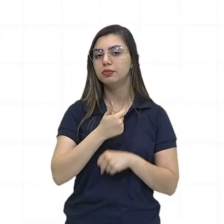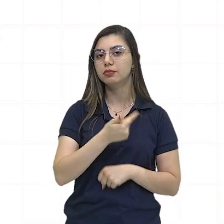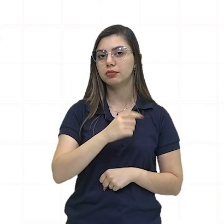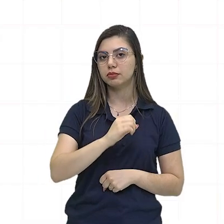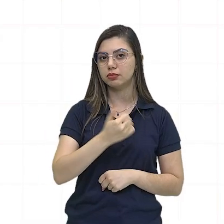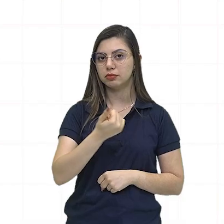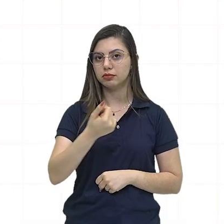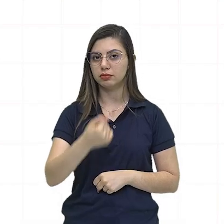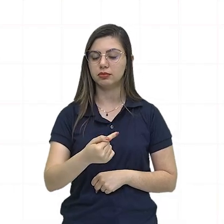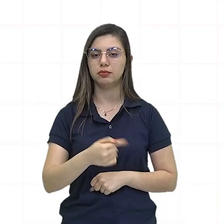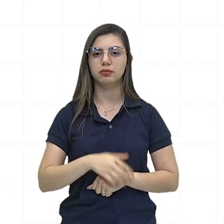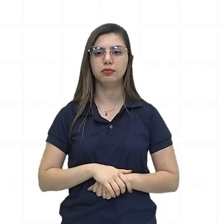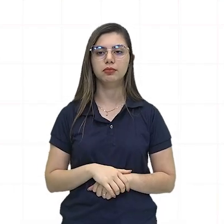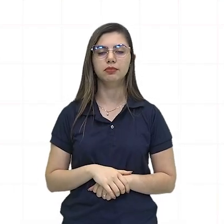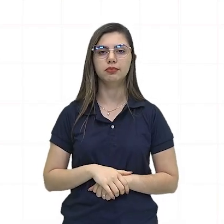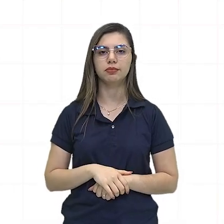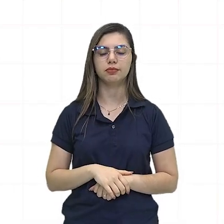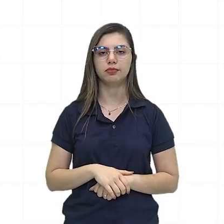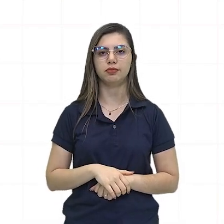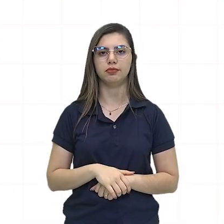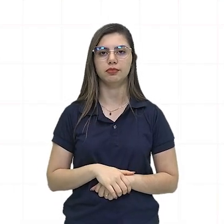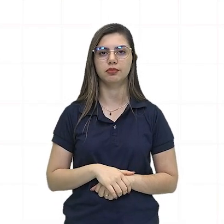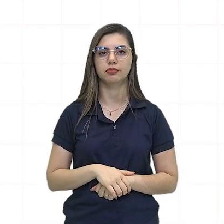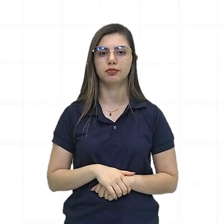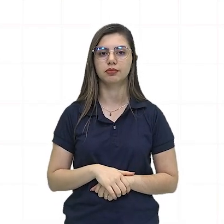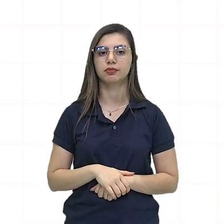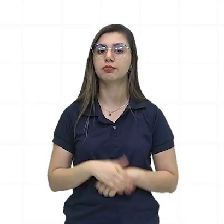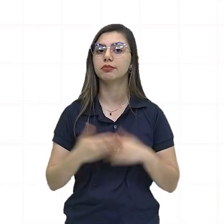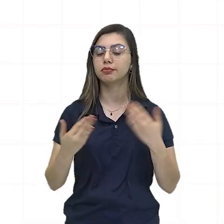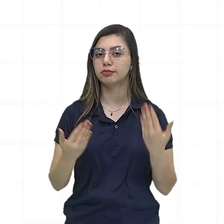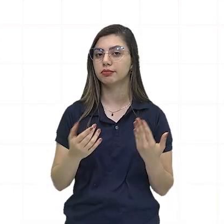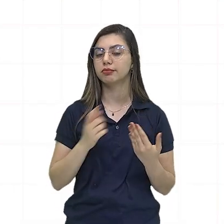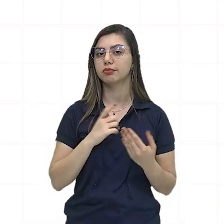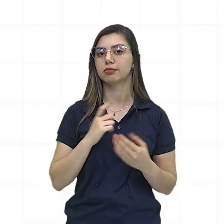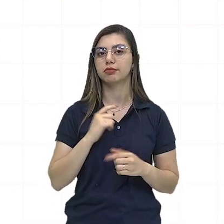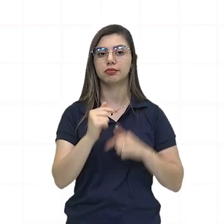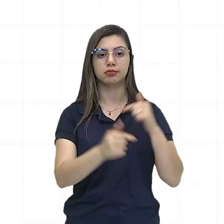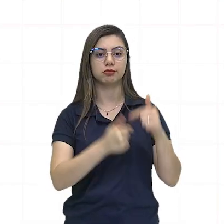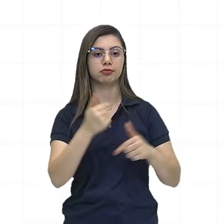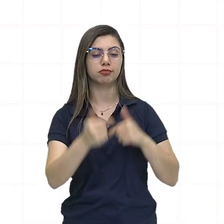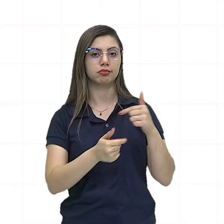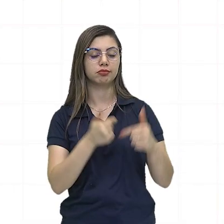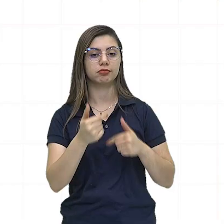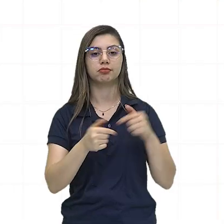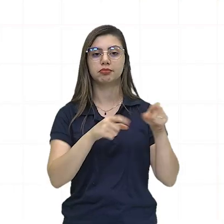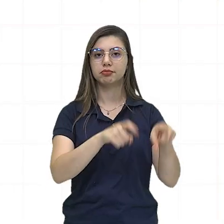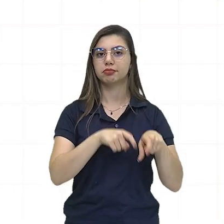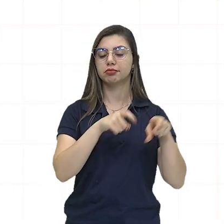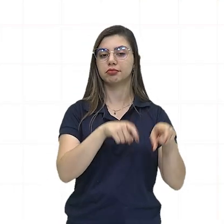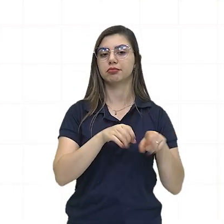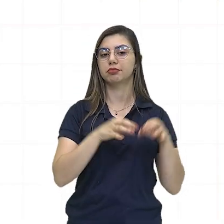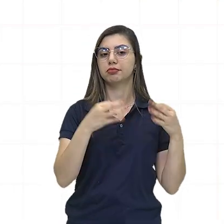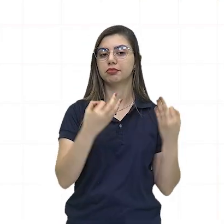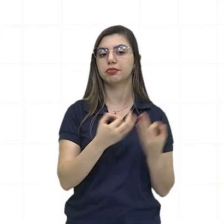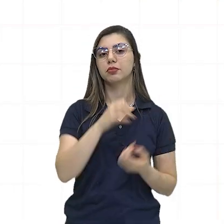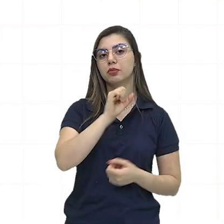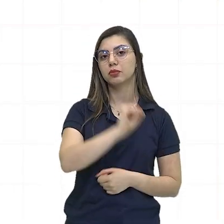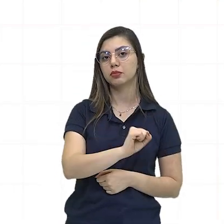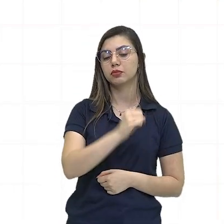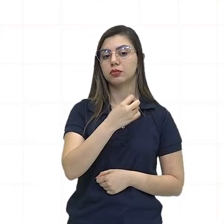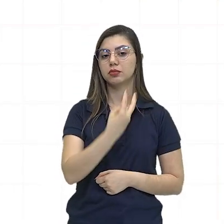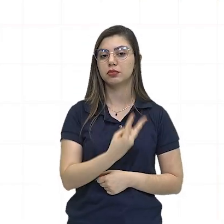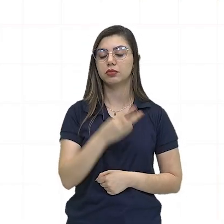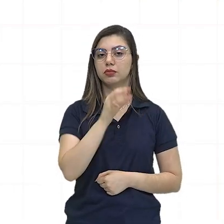da agricultura familiar. Entre os empregos na agricultura familiar, 82%